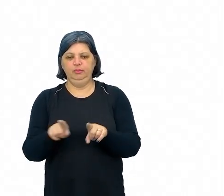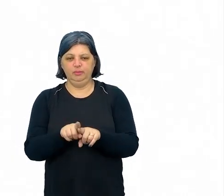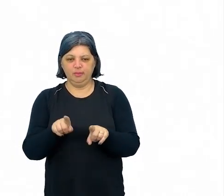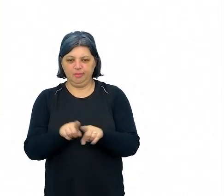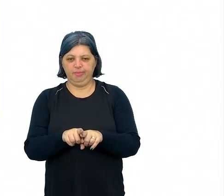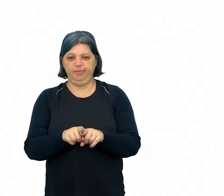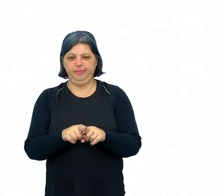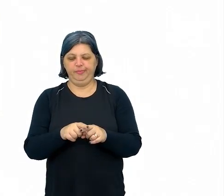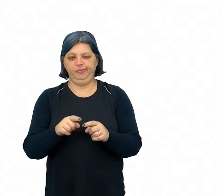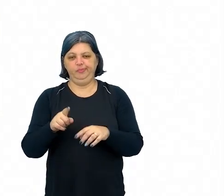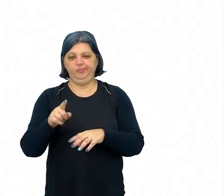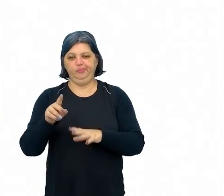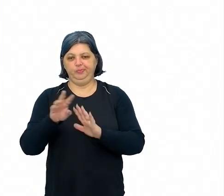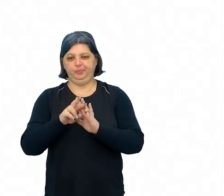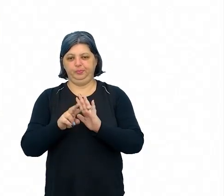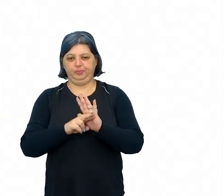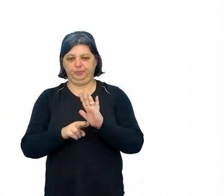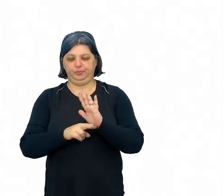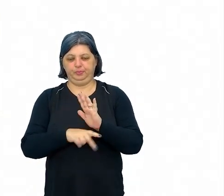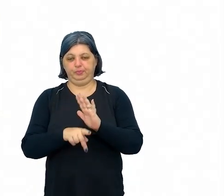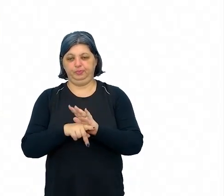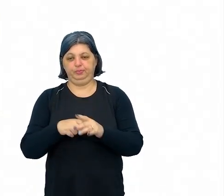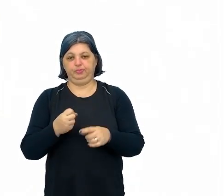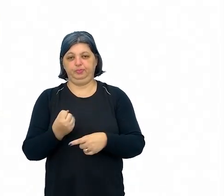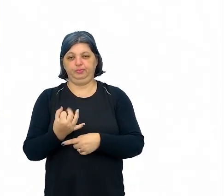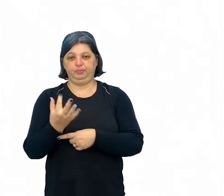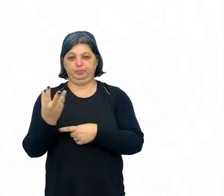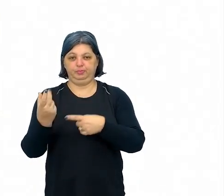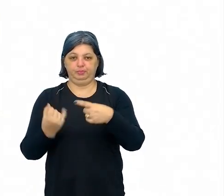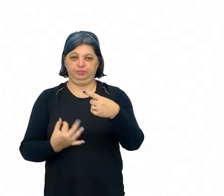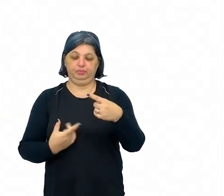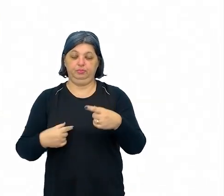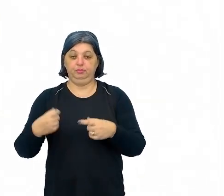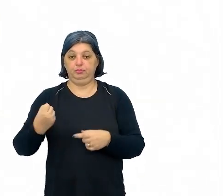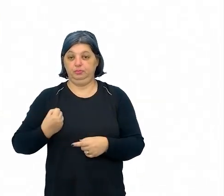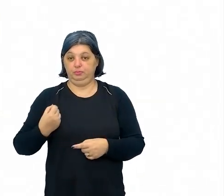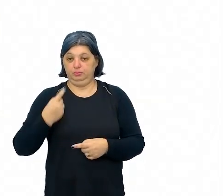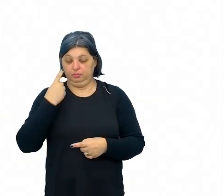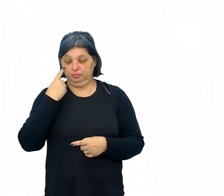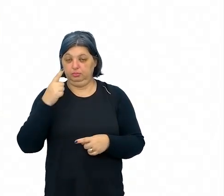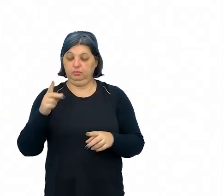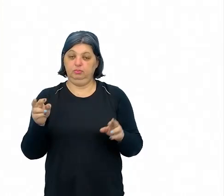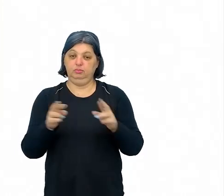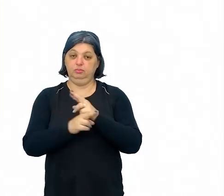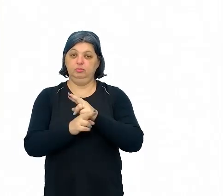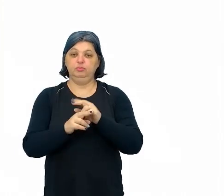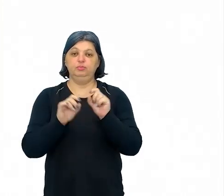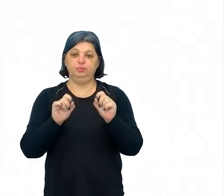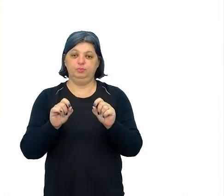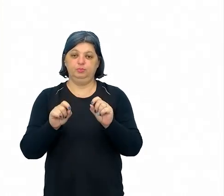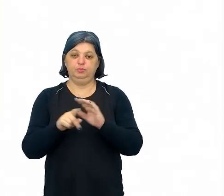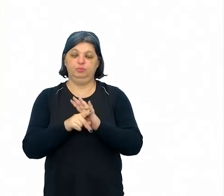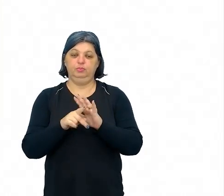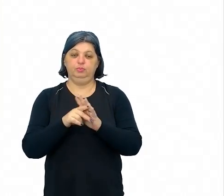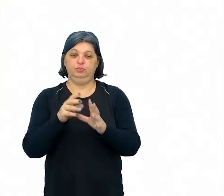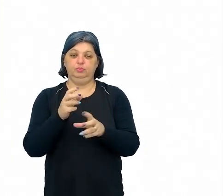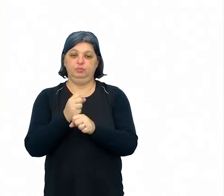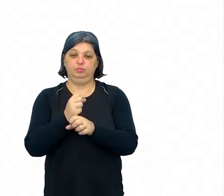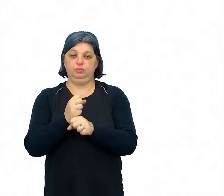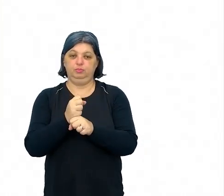está trabalhando com os números racionais, tá? Aqui a gente está trabalhando com os números, mas em relação a quem? As